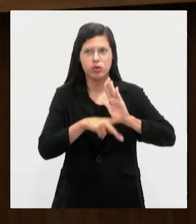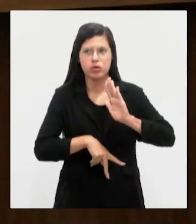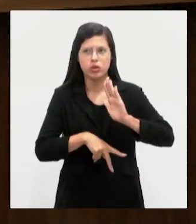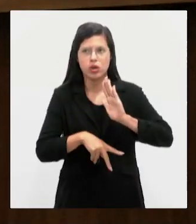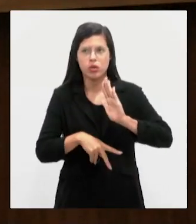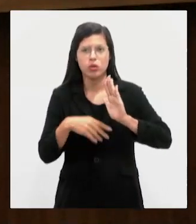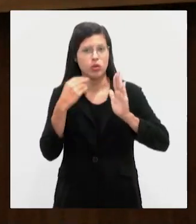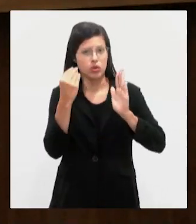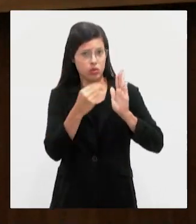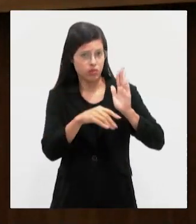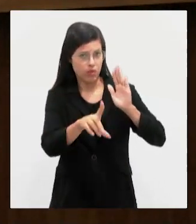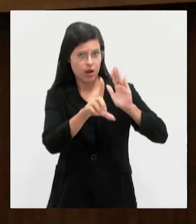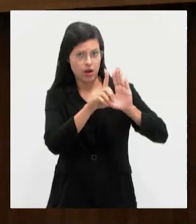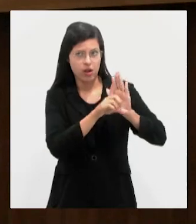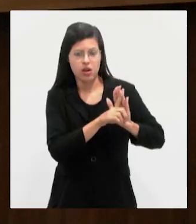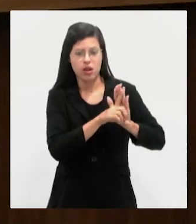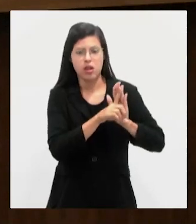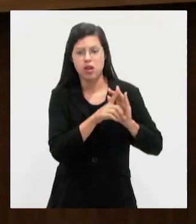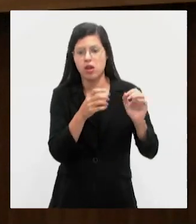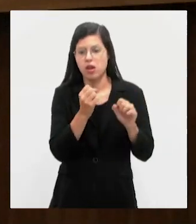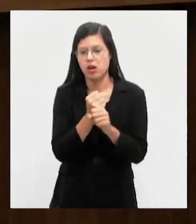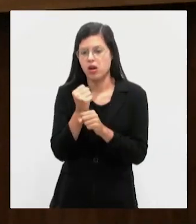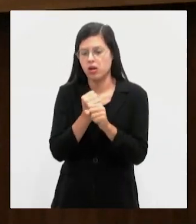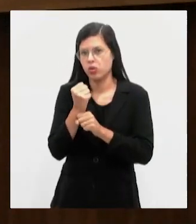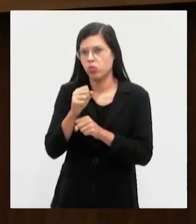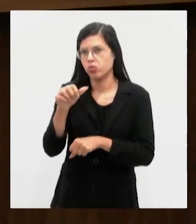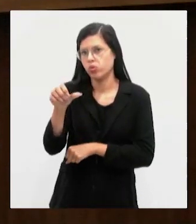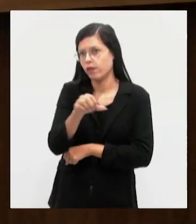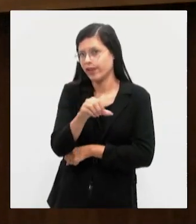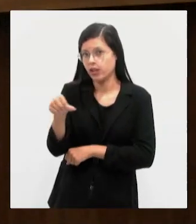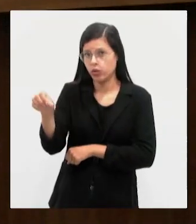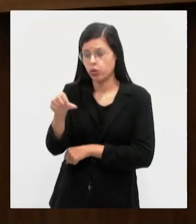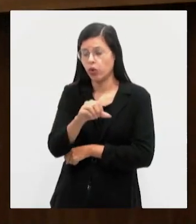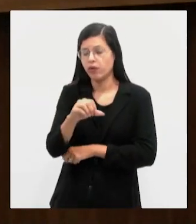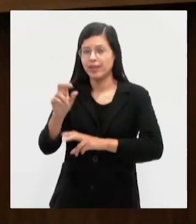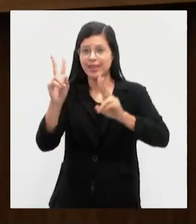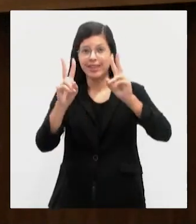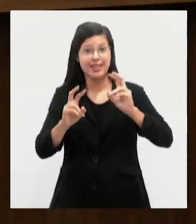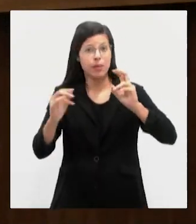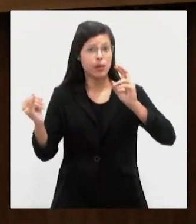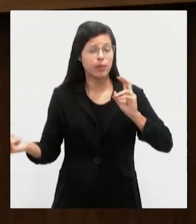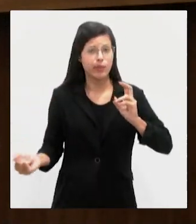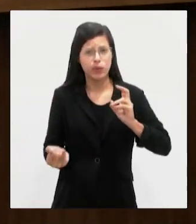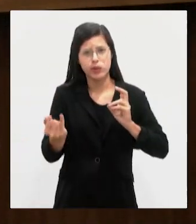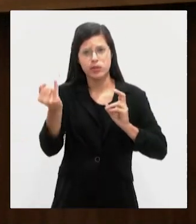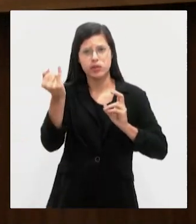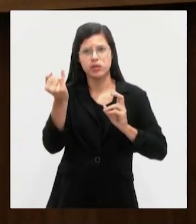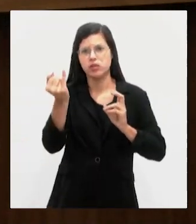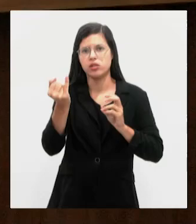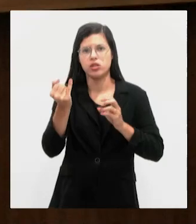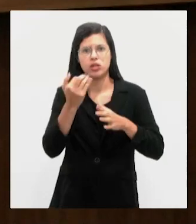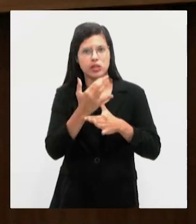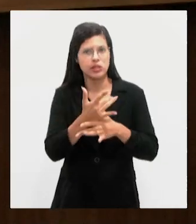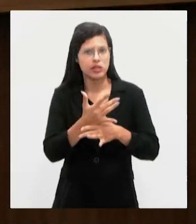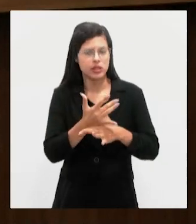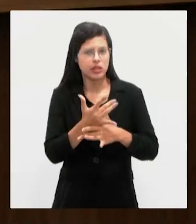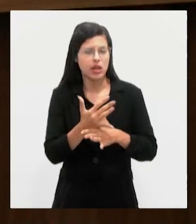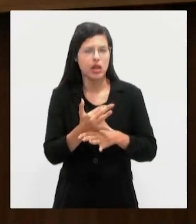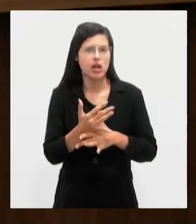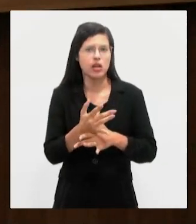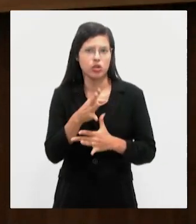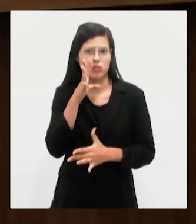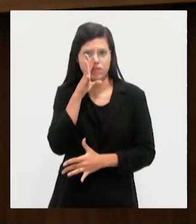numa lei de 99 temas que hoje são essenciais. As cidades resilientes,